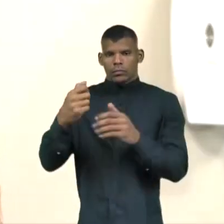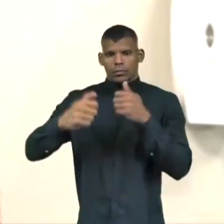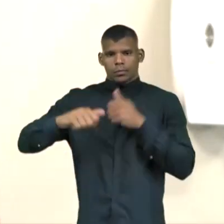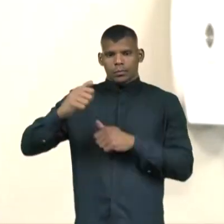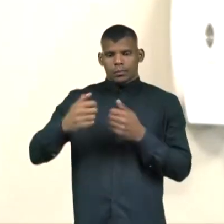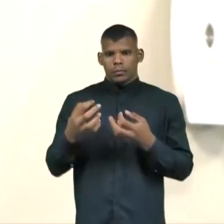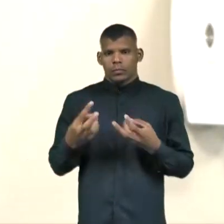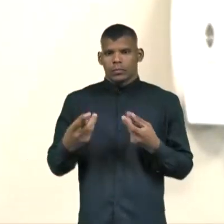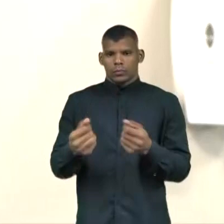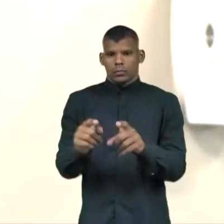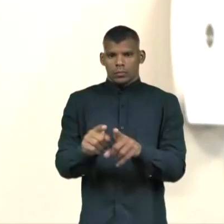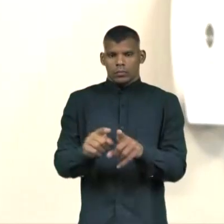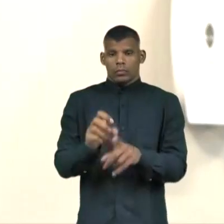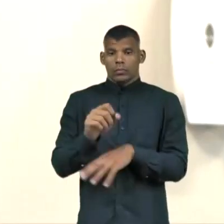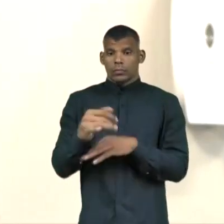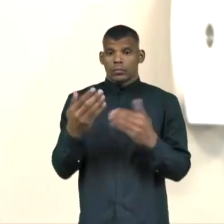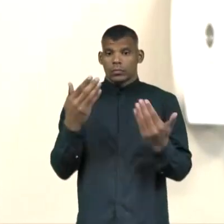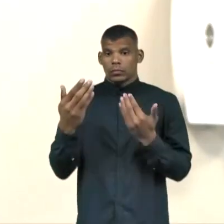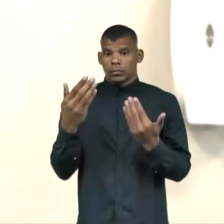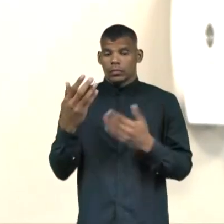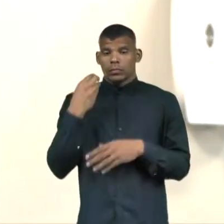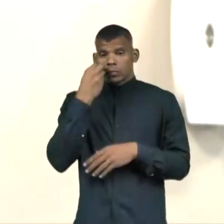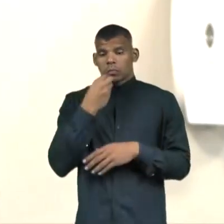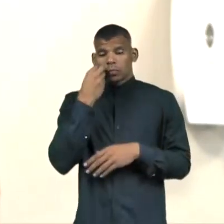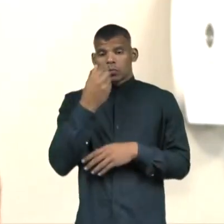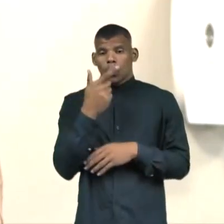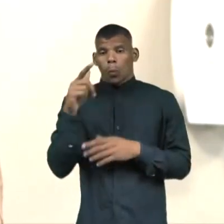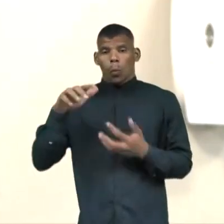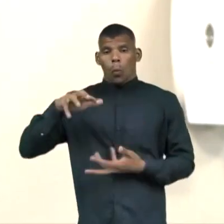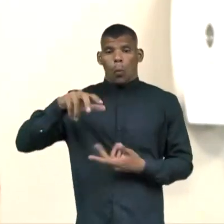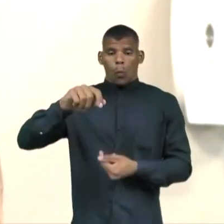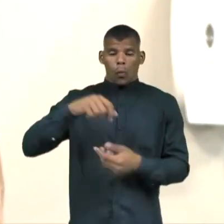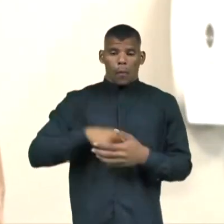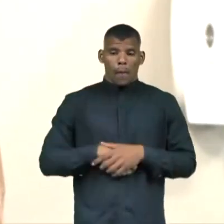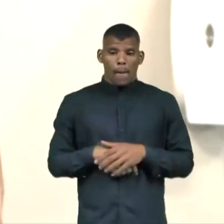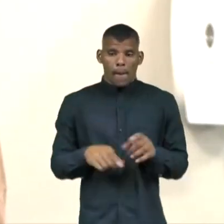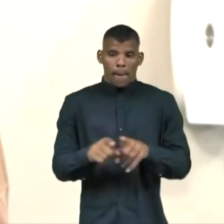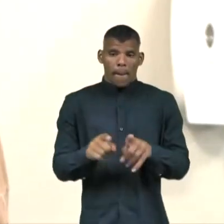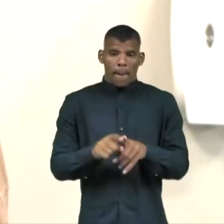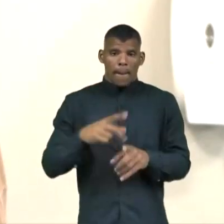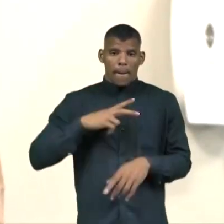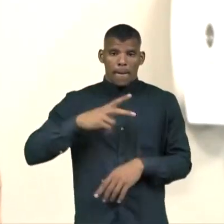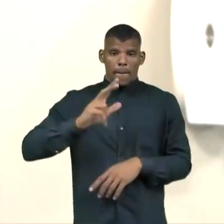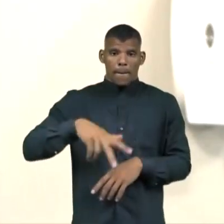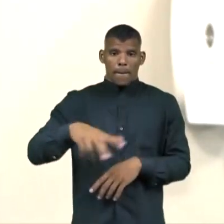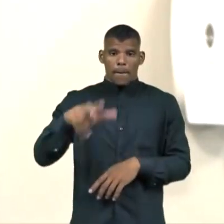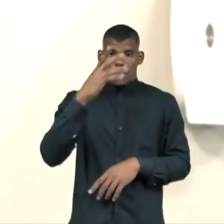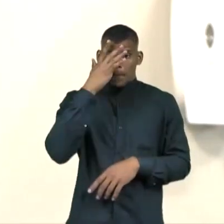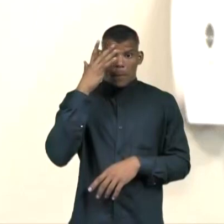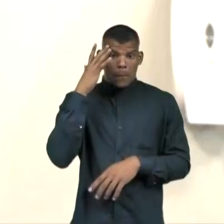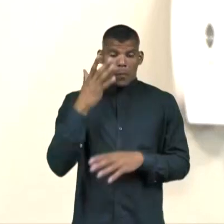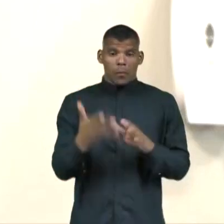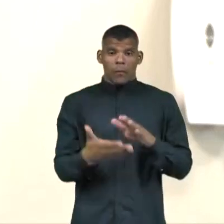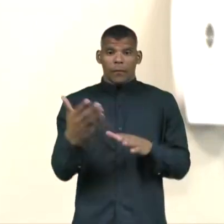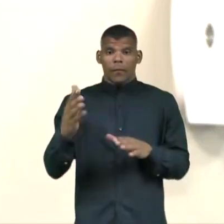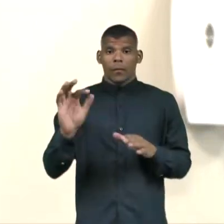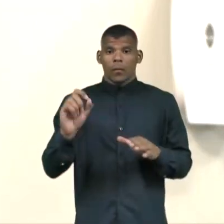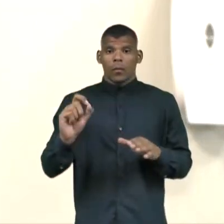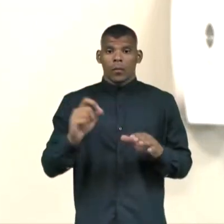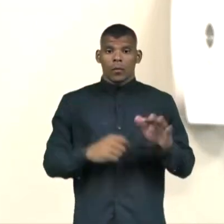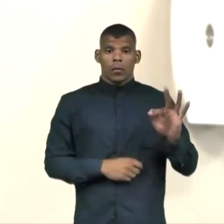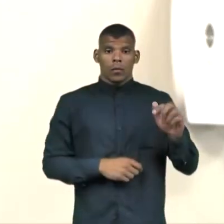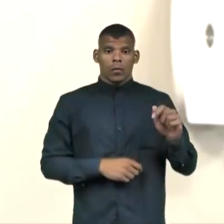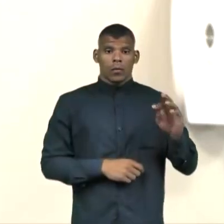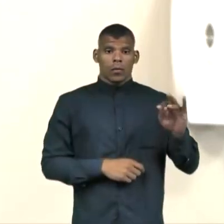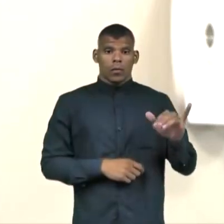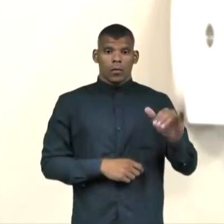gente comparar com outras experiências ao redor do mundo, em Portugal, muitas pessoas viajam para Fátima para fazer, conhecer